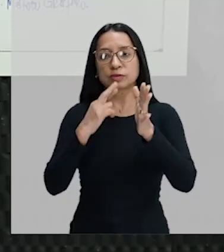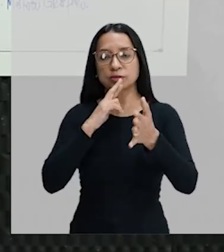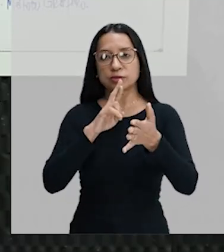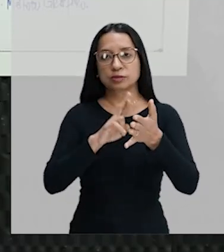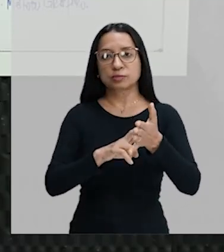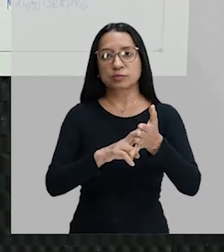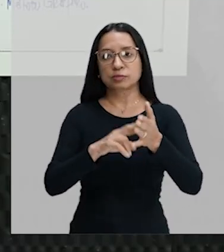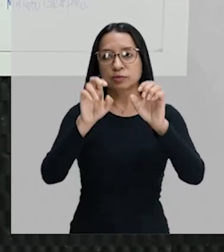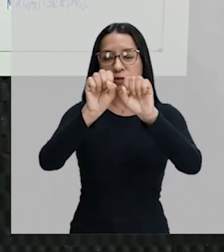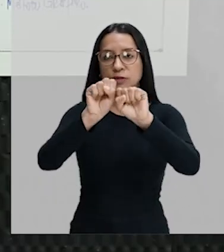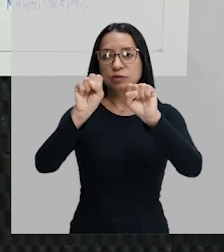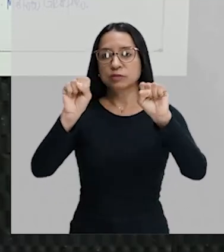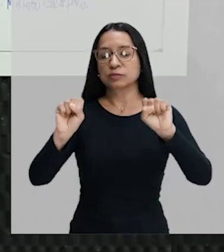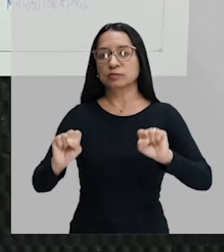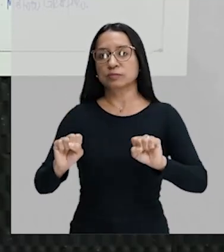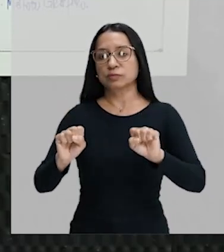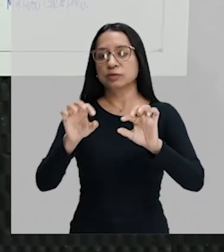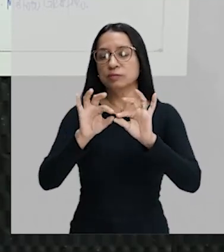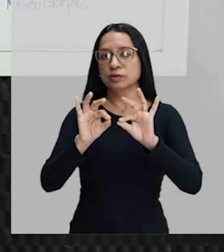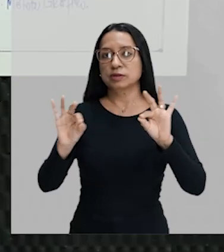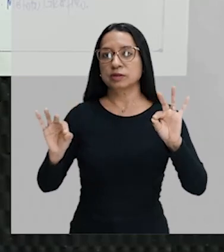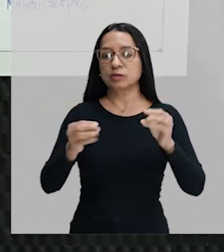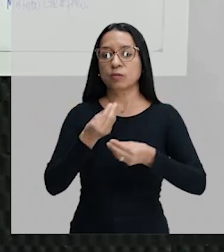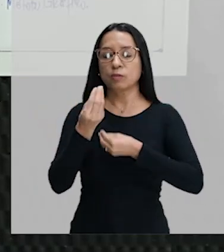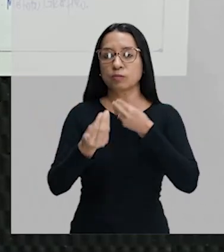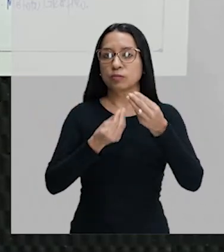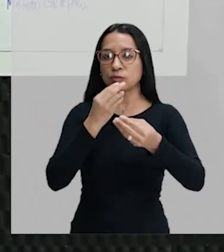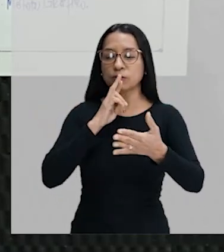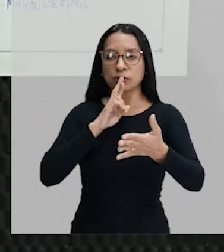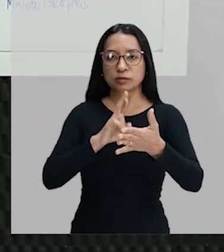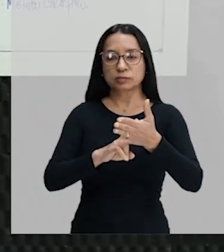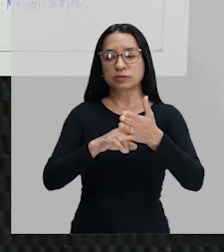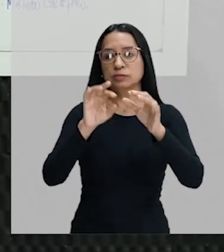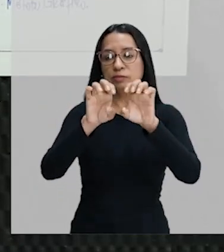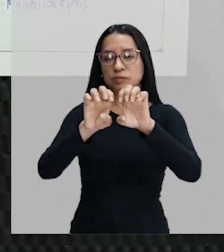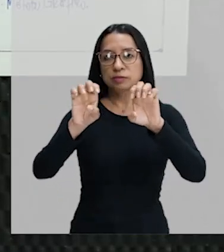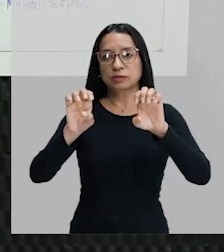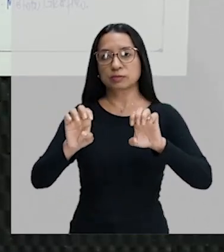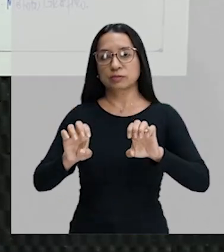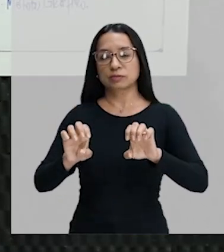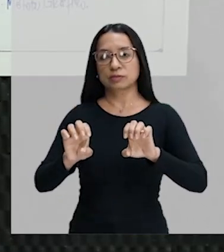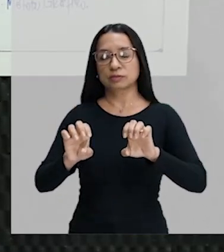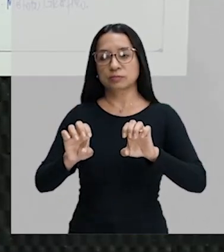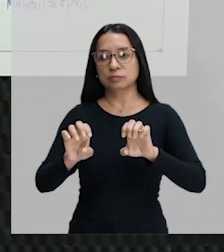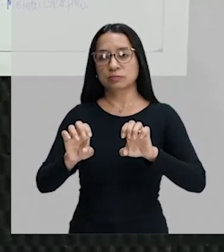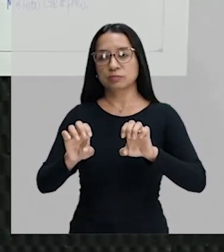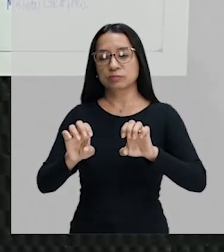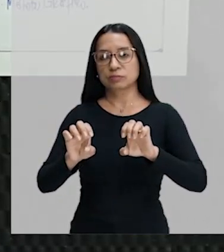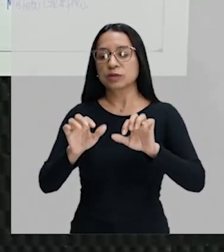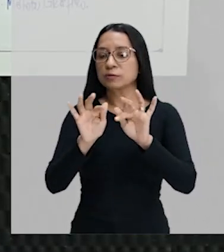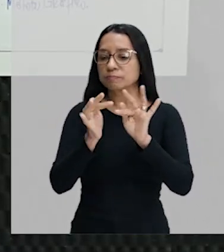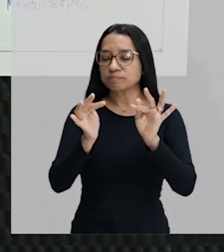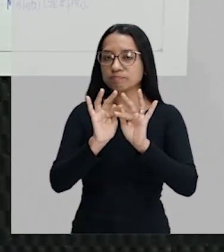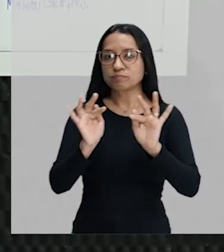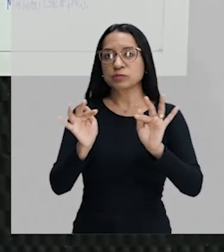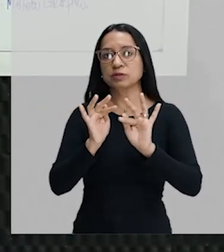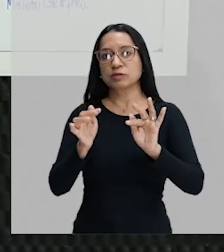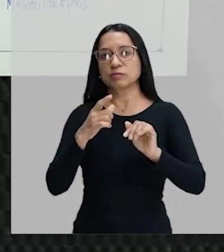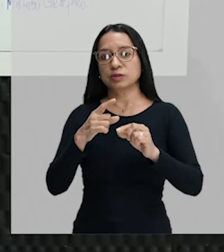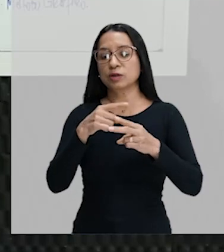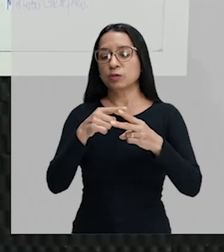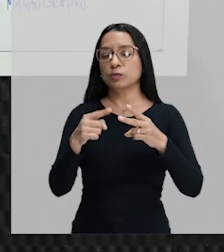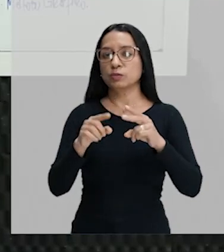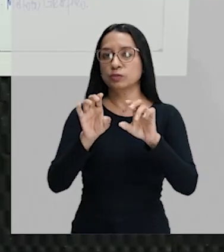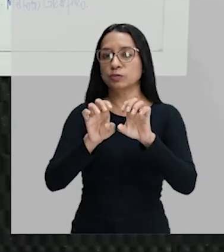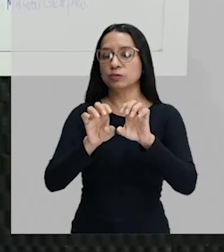solução de um sistema linear. Como é que eu resolvo uma equação, um sistema de equações mais simples, aquela que tem duas